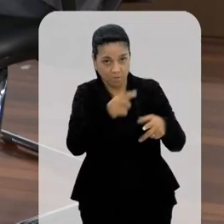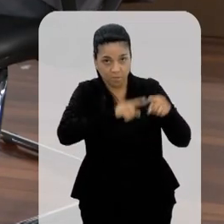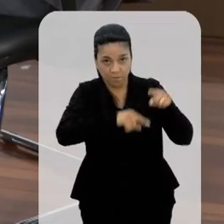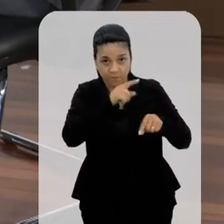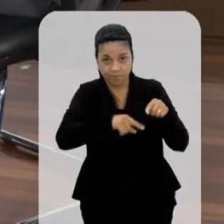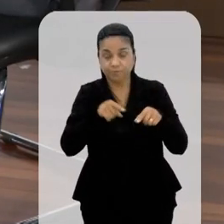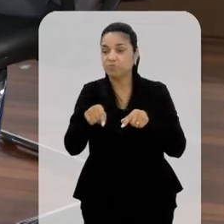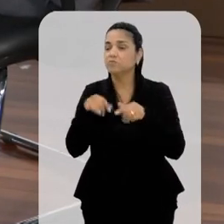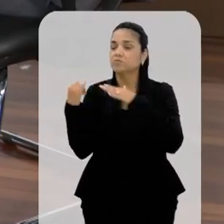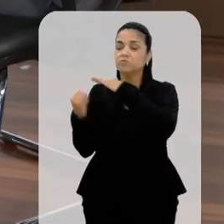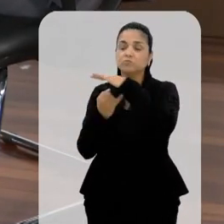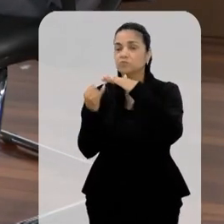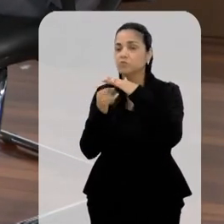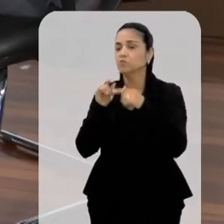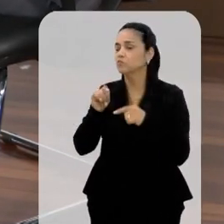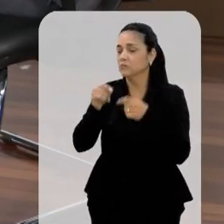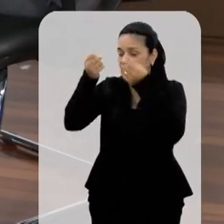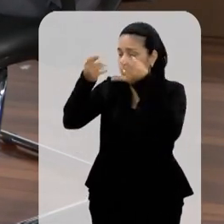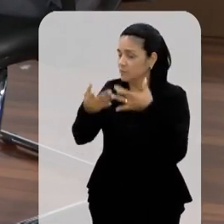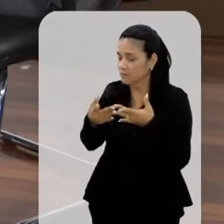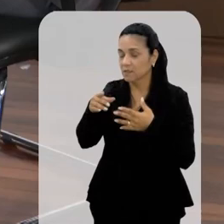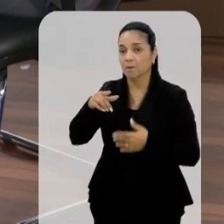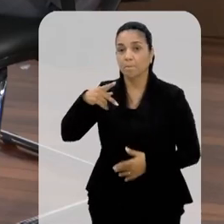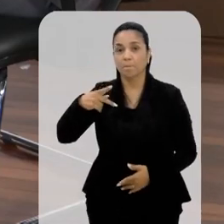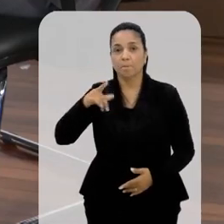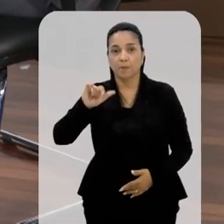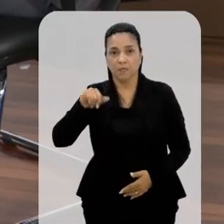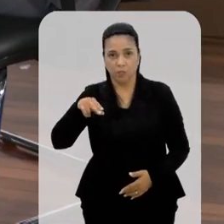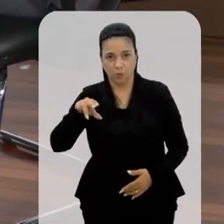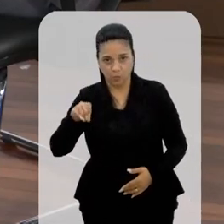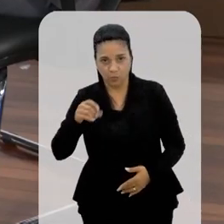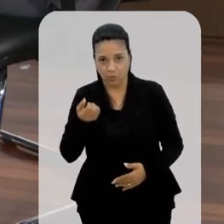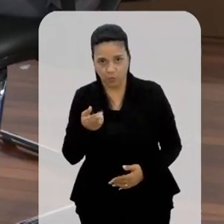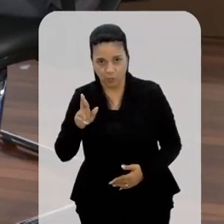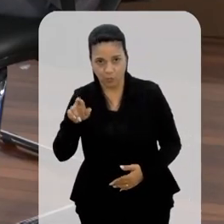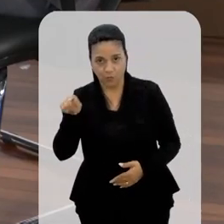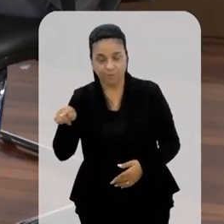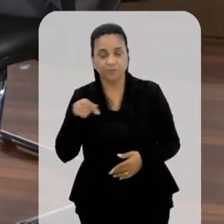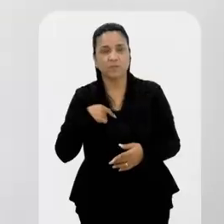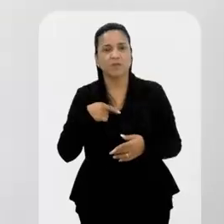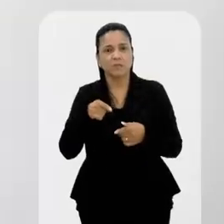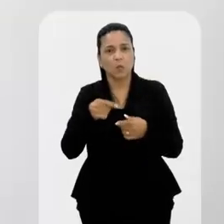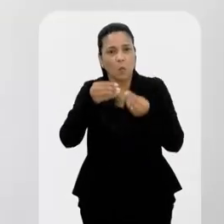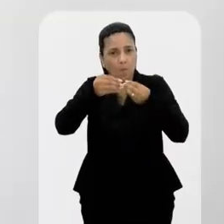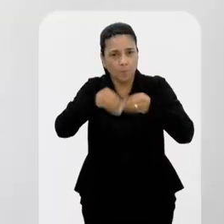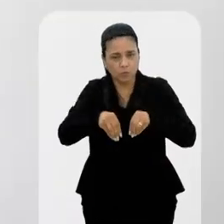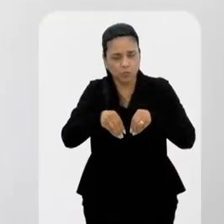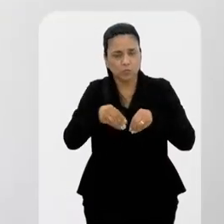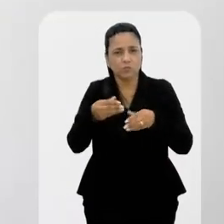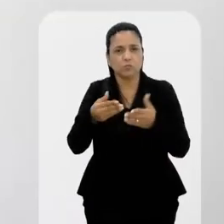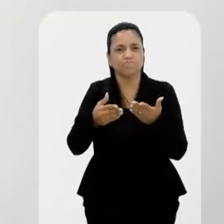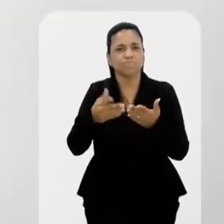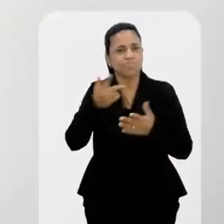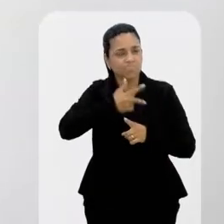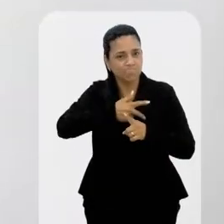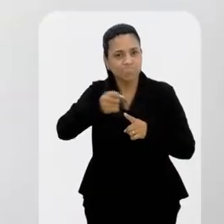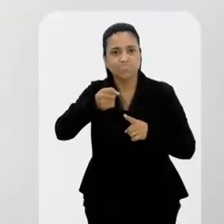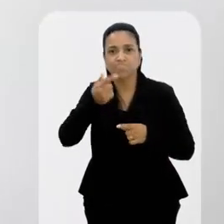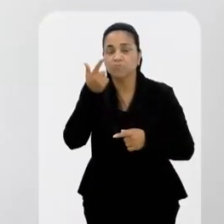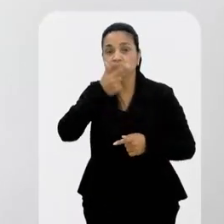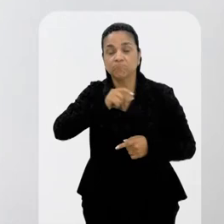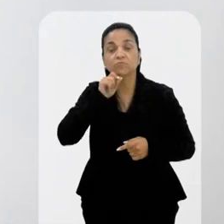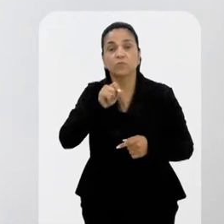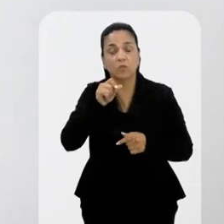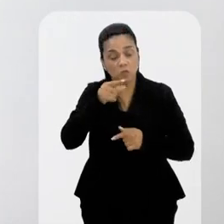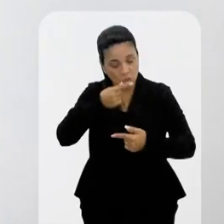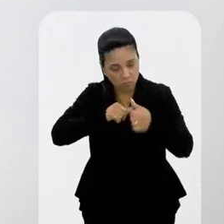instituto... É, o Carlos, muitos afirmam que a chamada teoria da lesão foi uma grande... conquista e